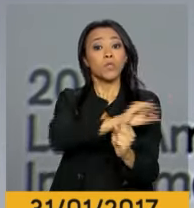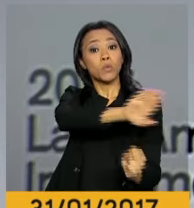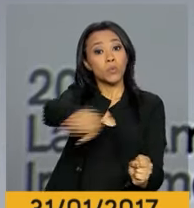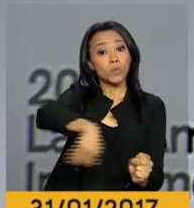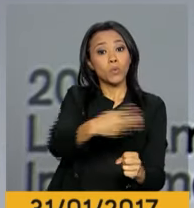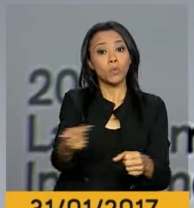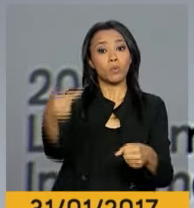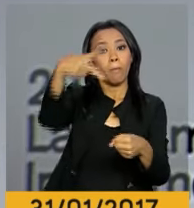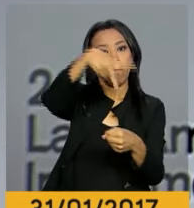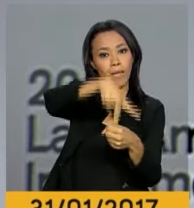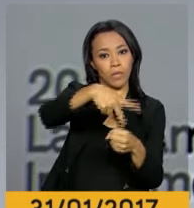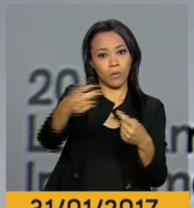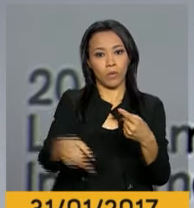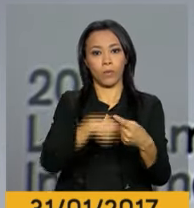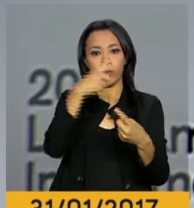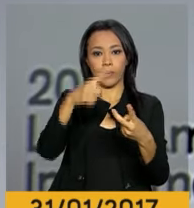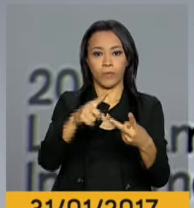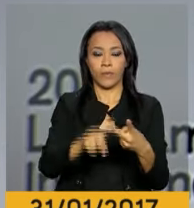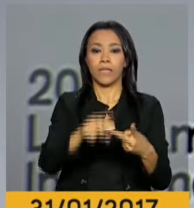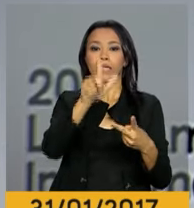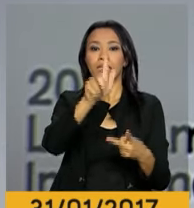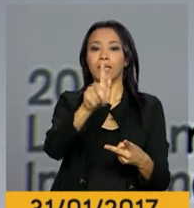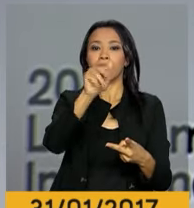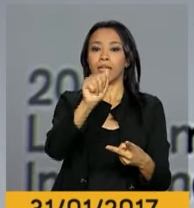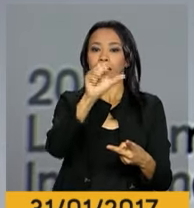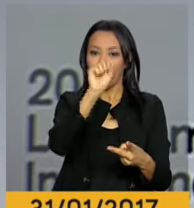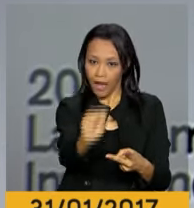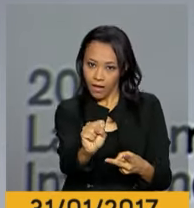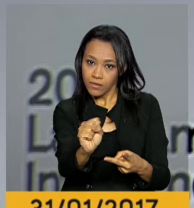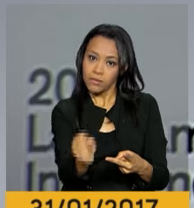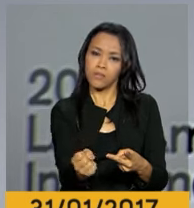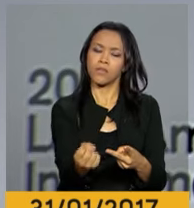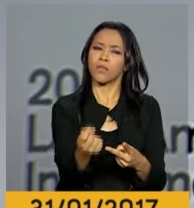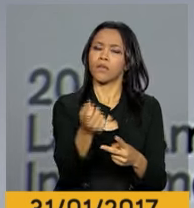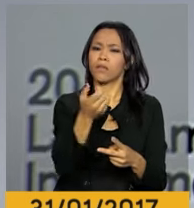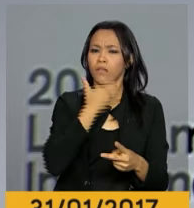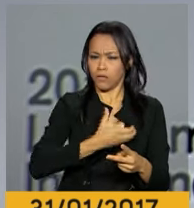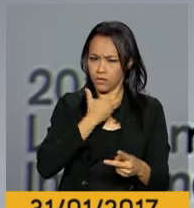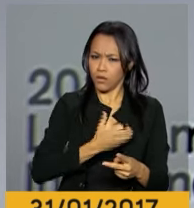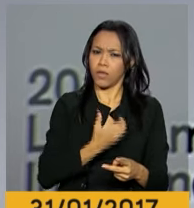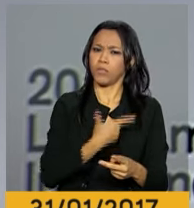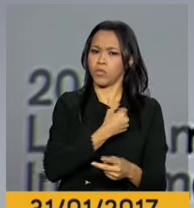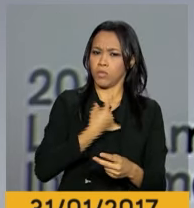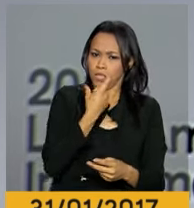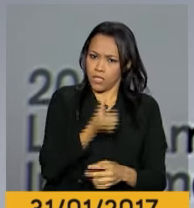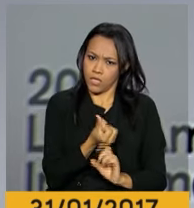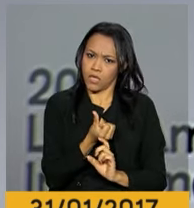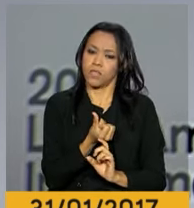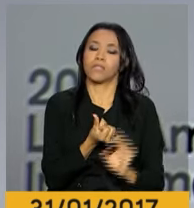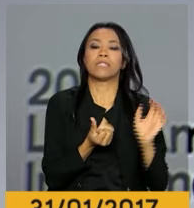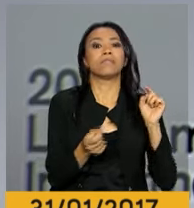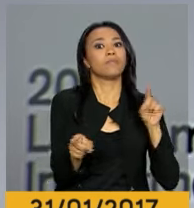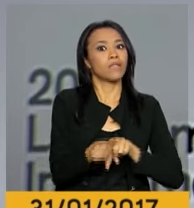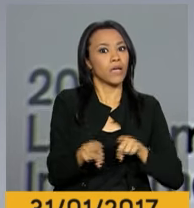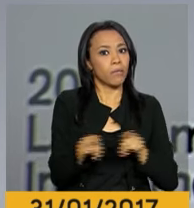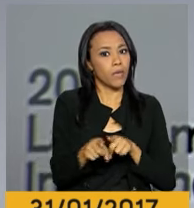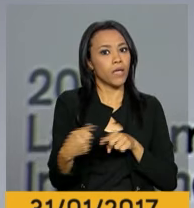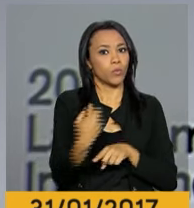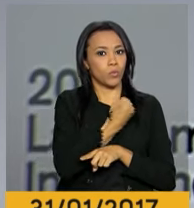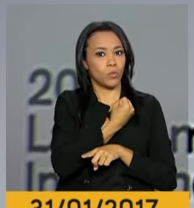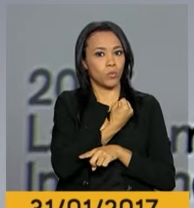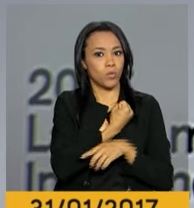petróleo e gás natural da Petrobras em dezembro de 2016 também alcançou